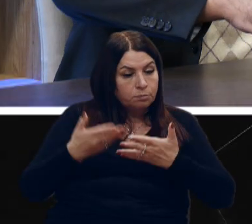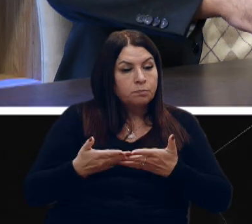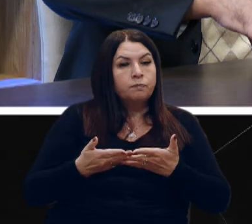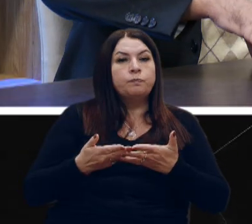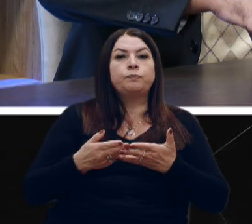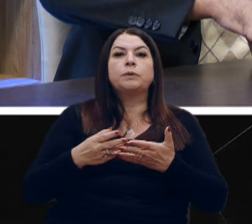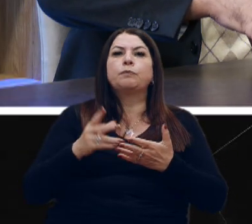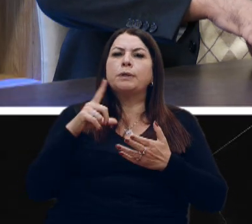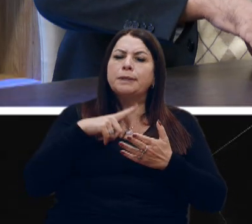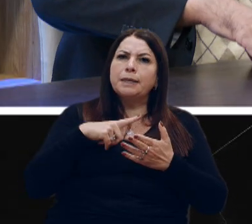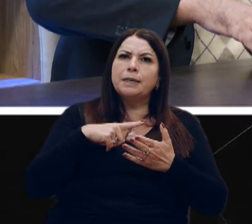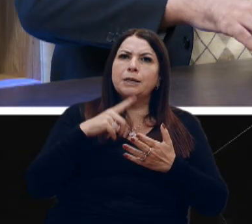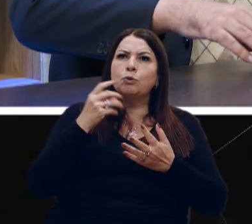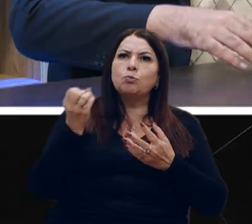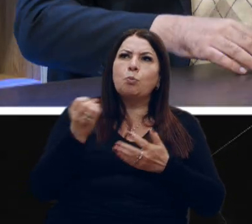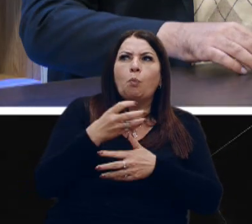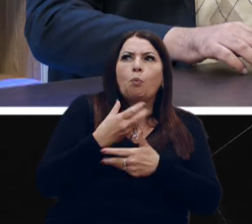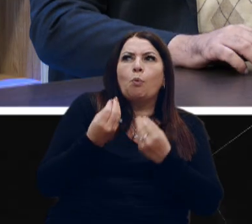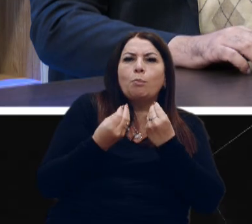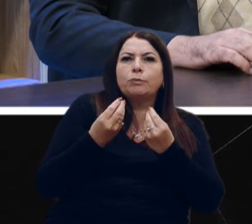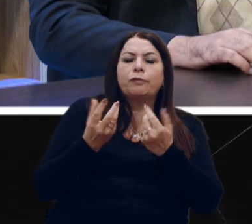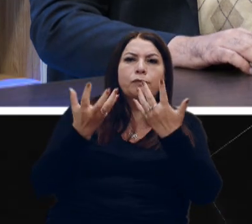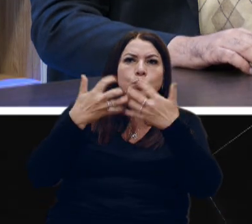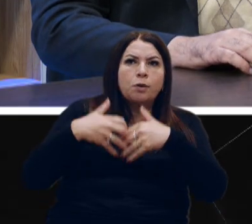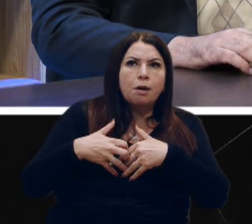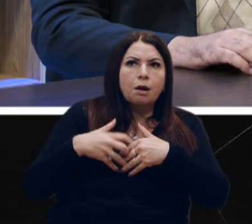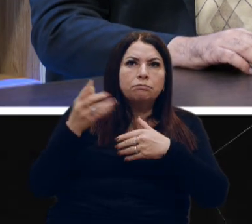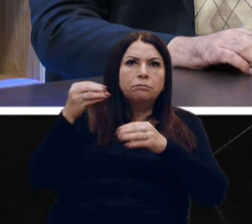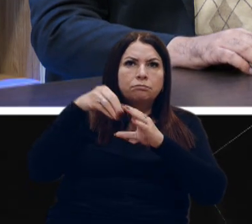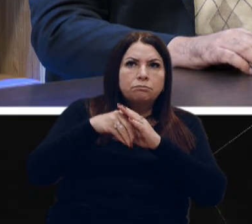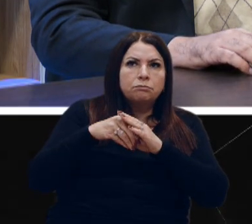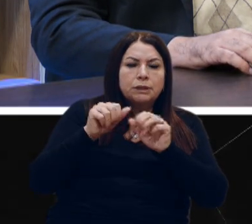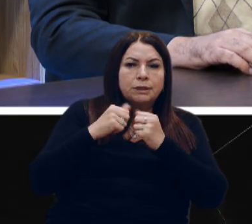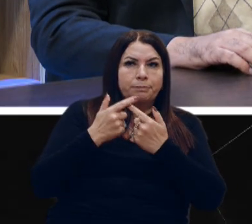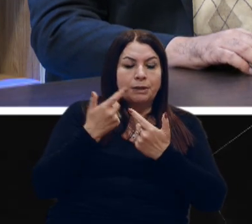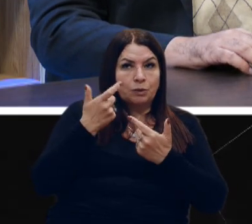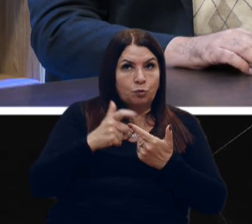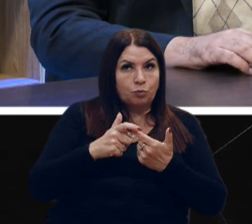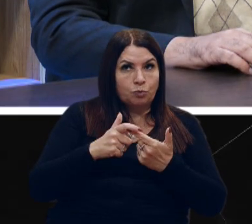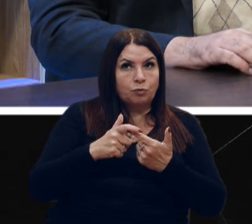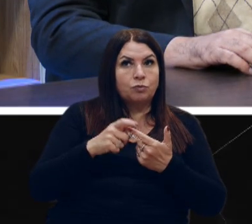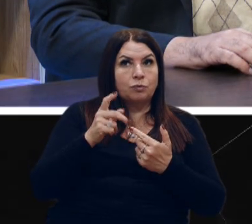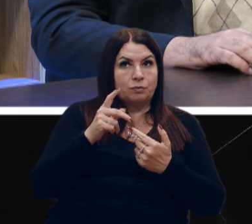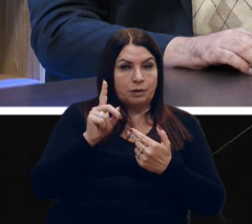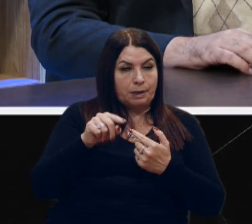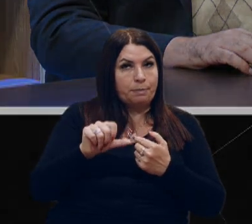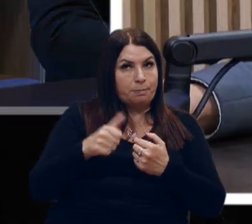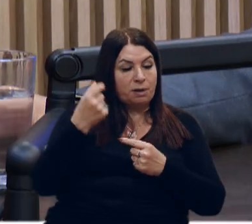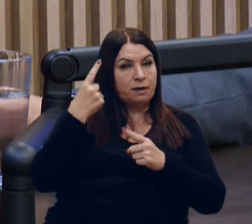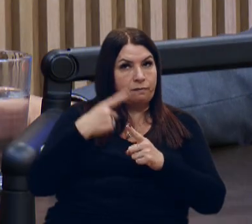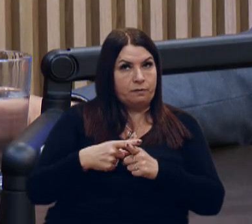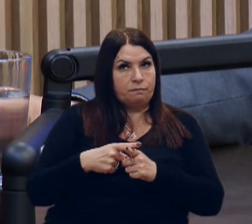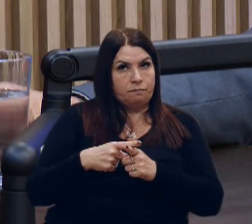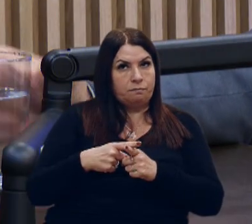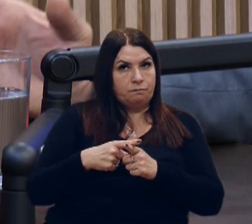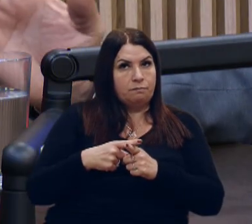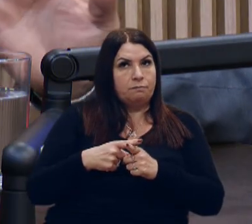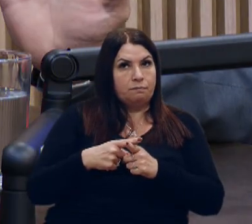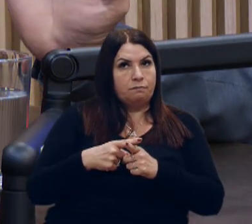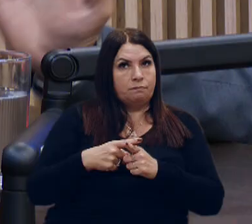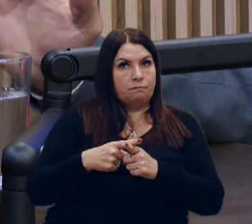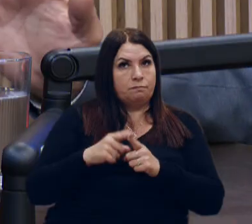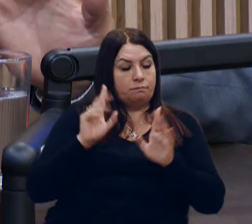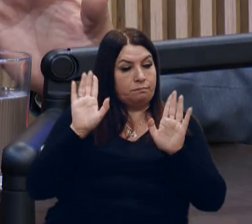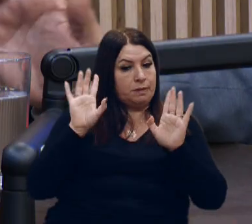Vocês já têm uma atualização de como é que vai funcionar isso dentro da Assembleia? Eu acho, Flávio, que é a primeira vez, é um